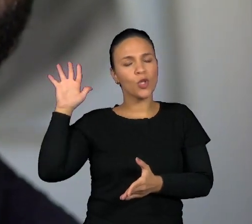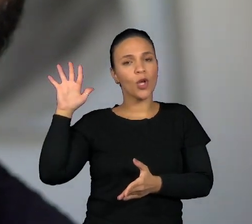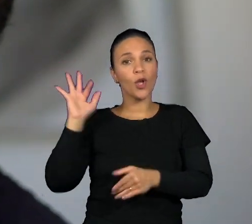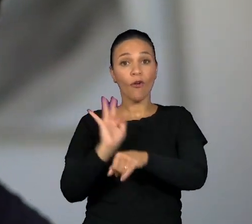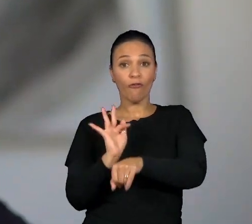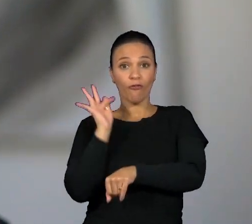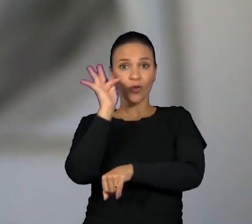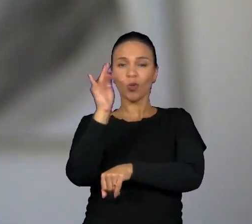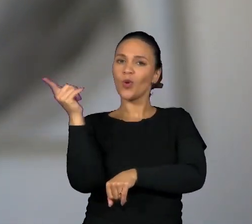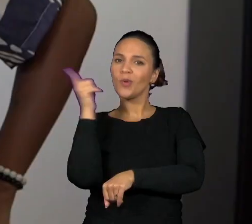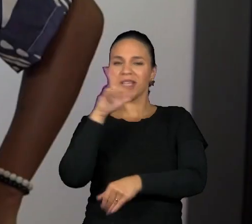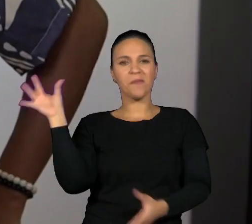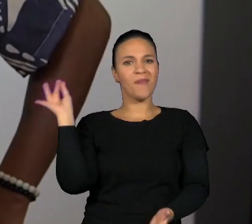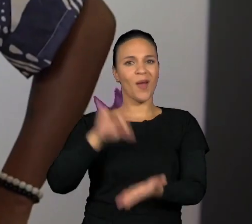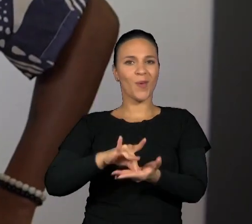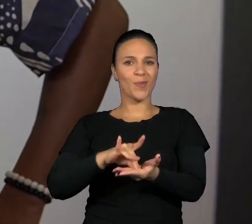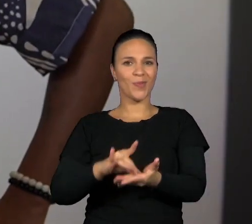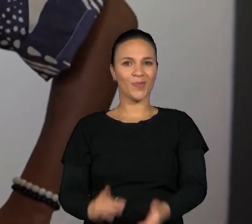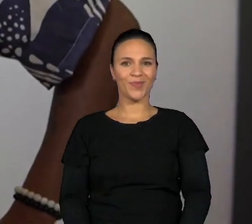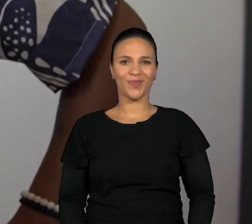amanhã.